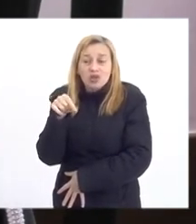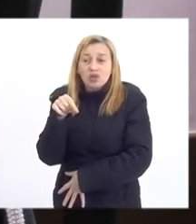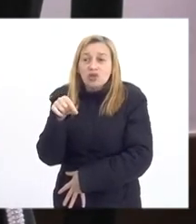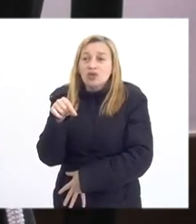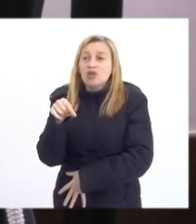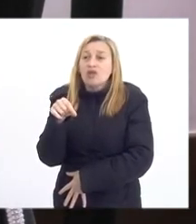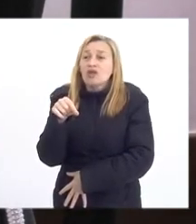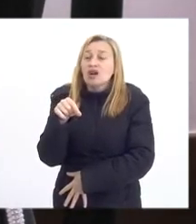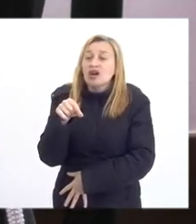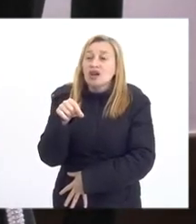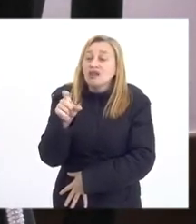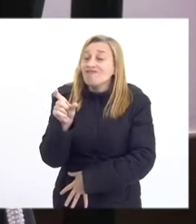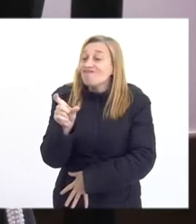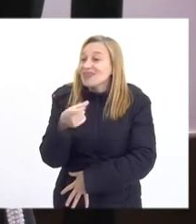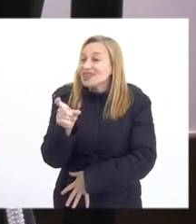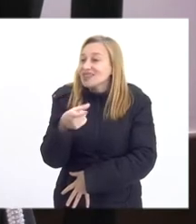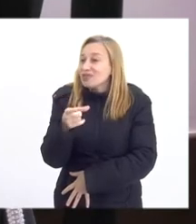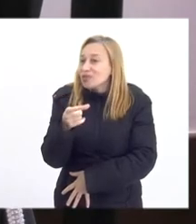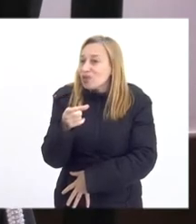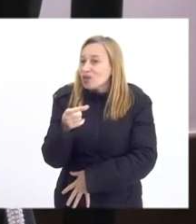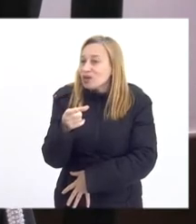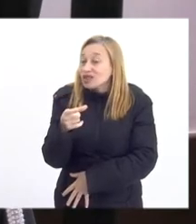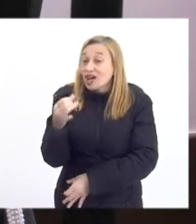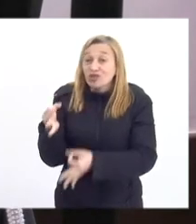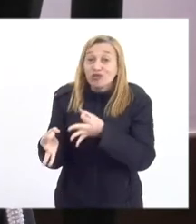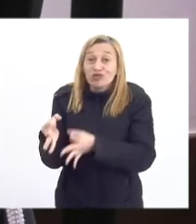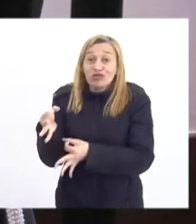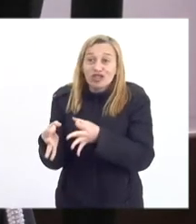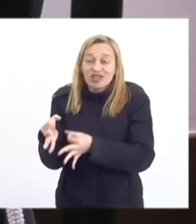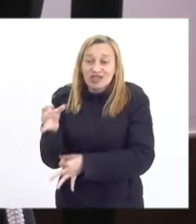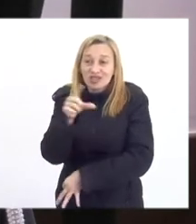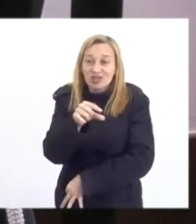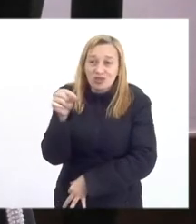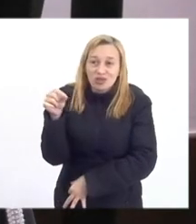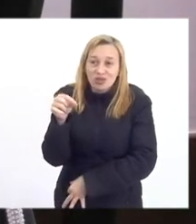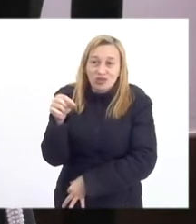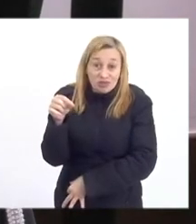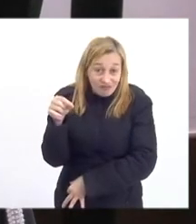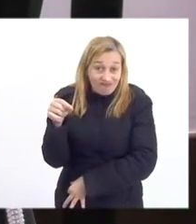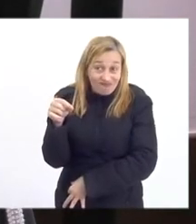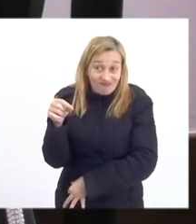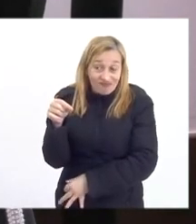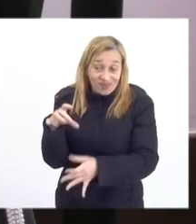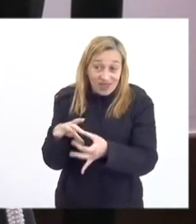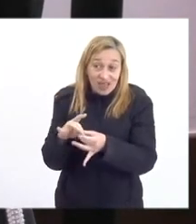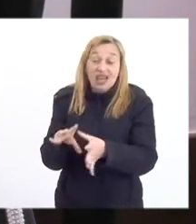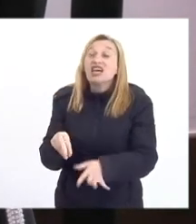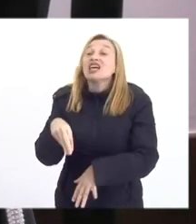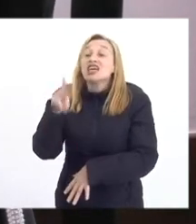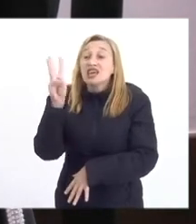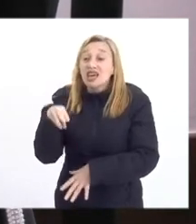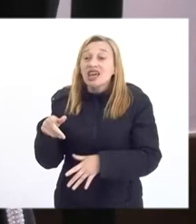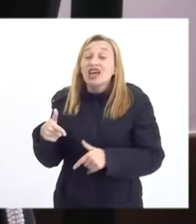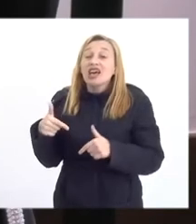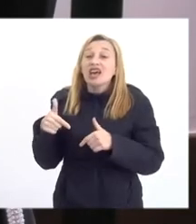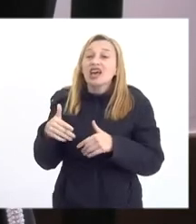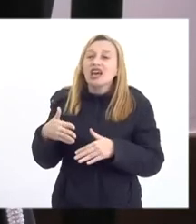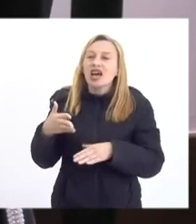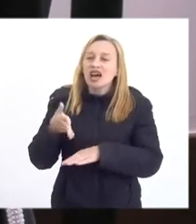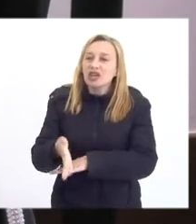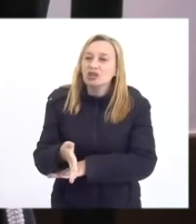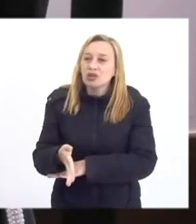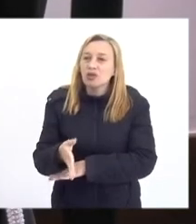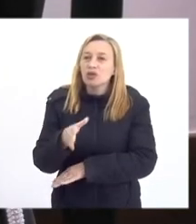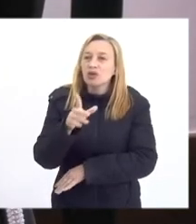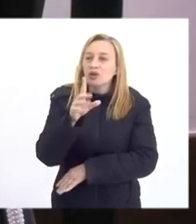convalidou o passaporte. Então a justiça aqui decidiu, convalidou. Porque quem entrou com a ação foi o